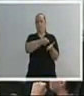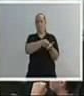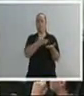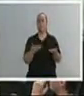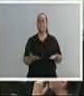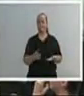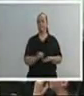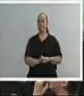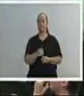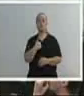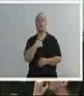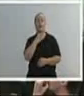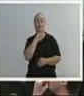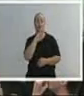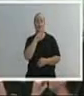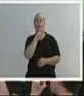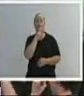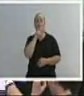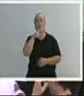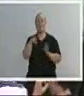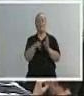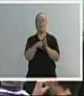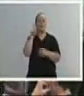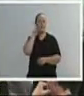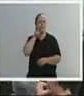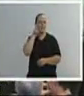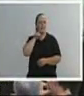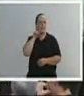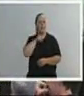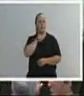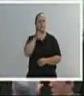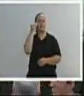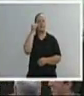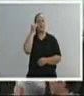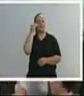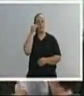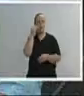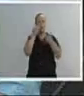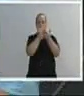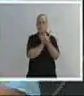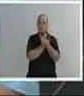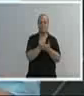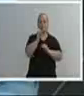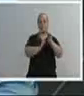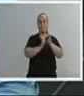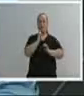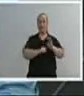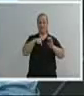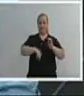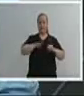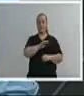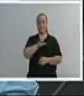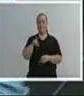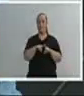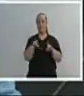conhecido que é americano, ele tentou abrir uma empresa em Blumenau, infelizmente, ele desistiu. Ele,